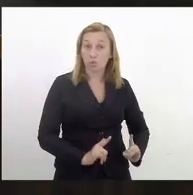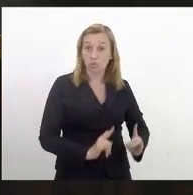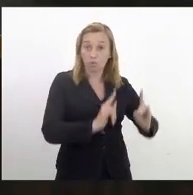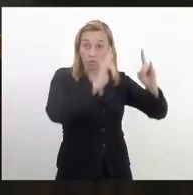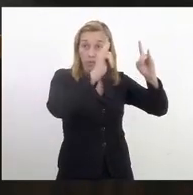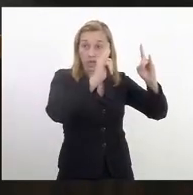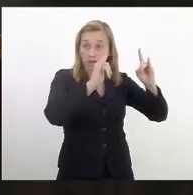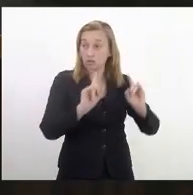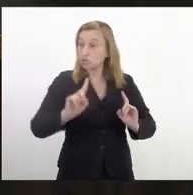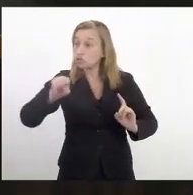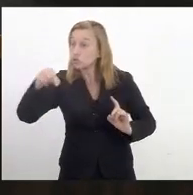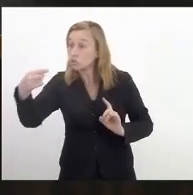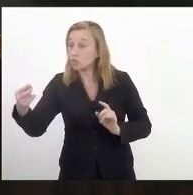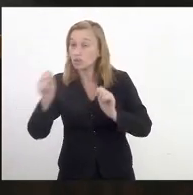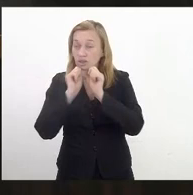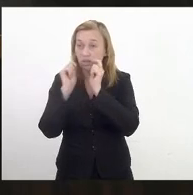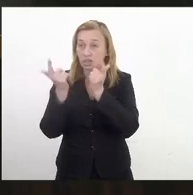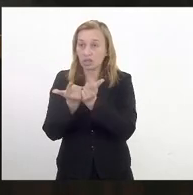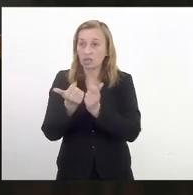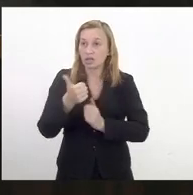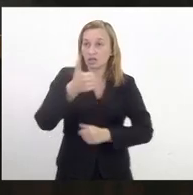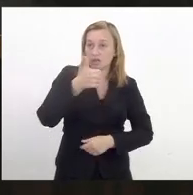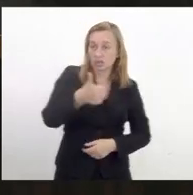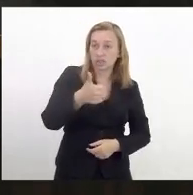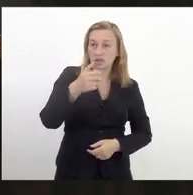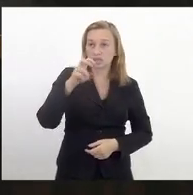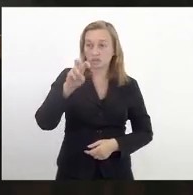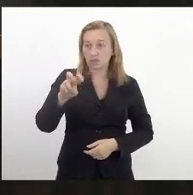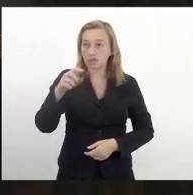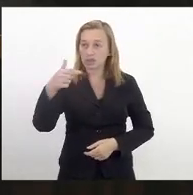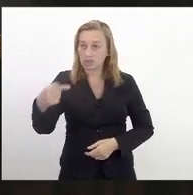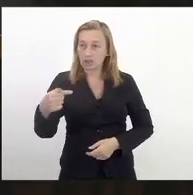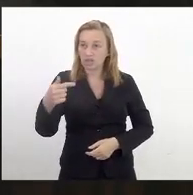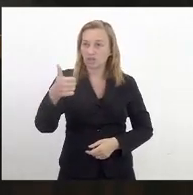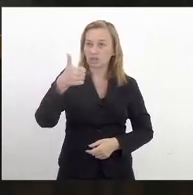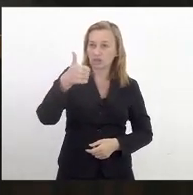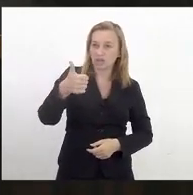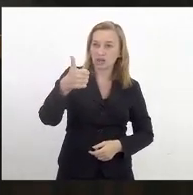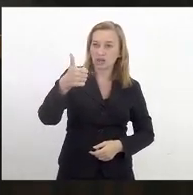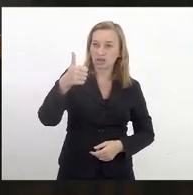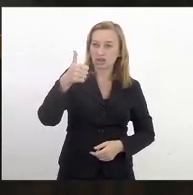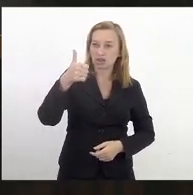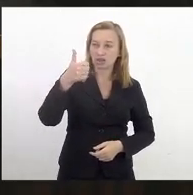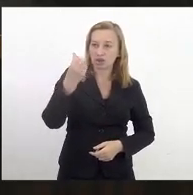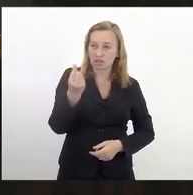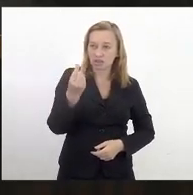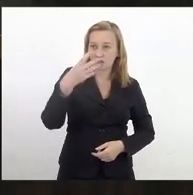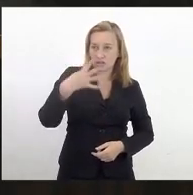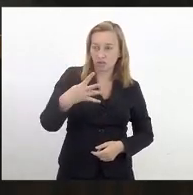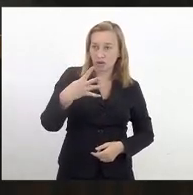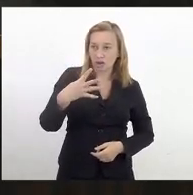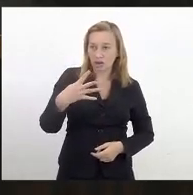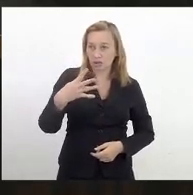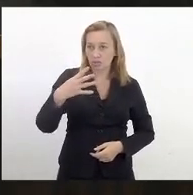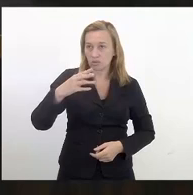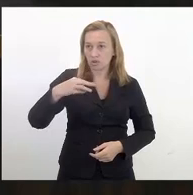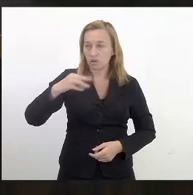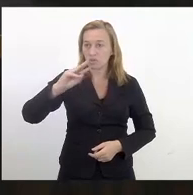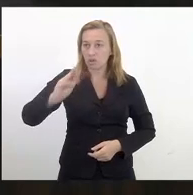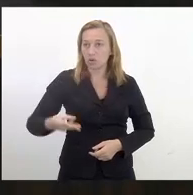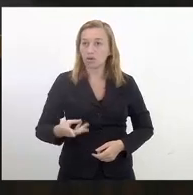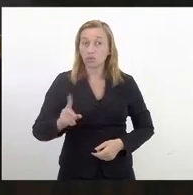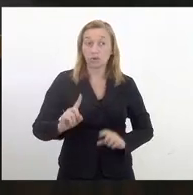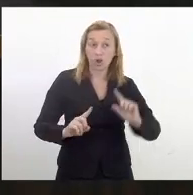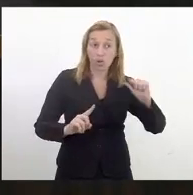de uma outra Assembleia nós gastamos 157 milhões de 164 milhões para 36 milhões de uma outra